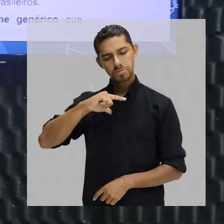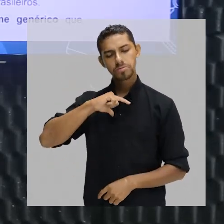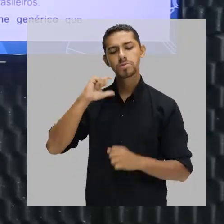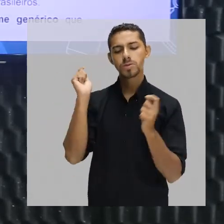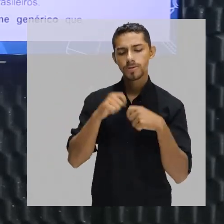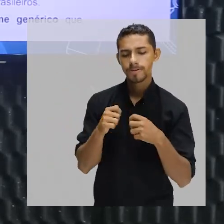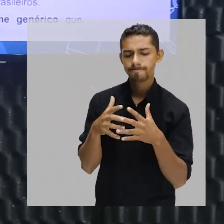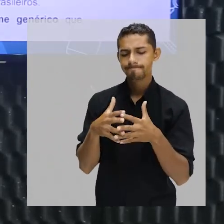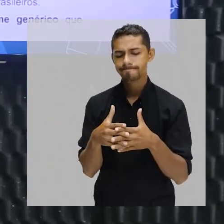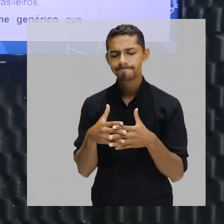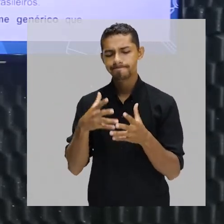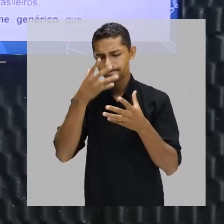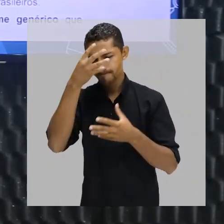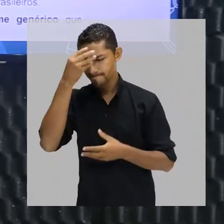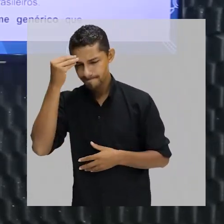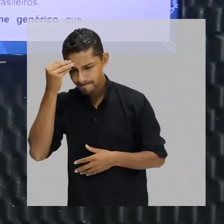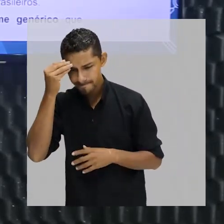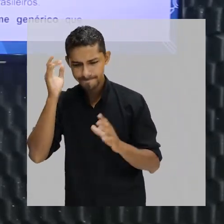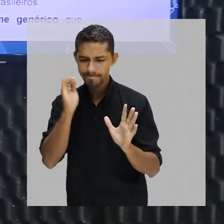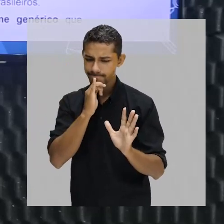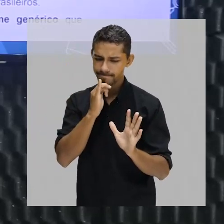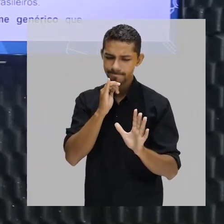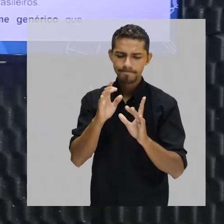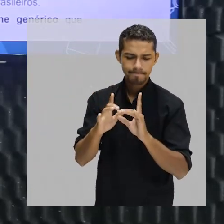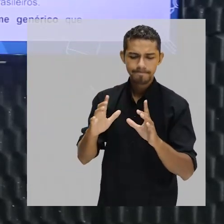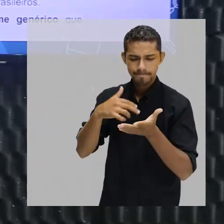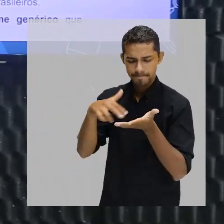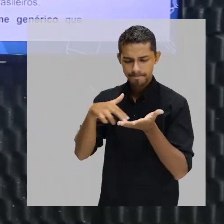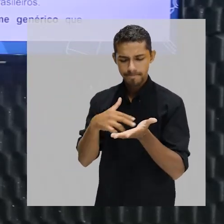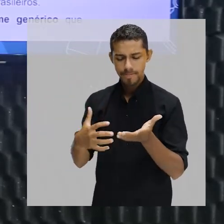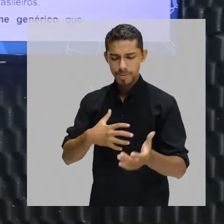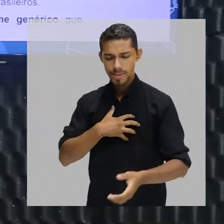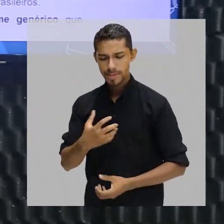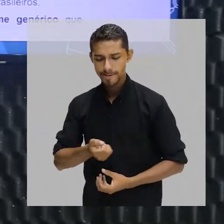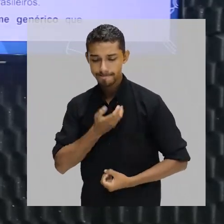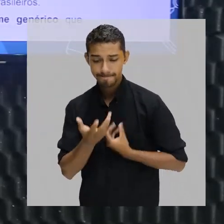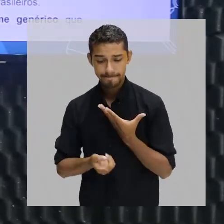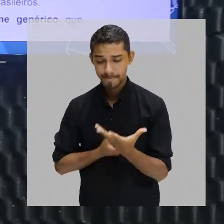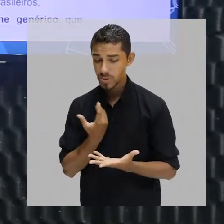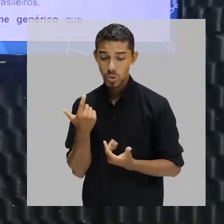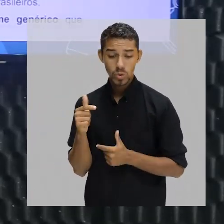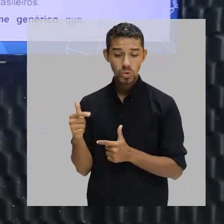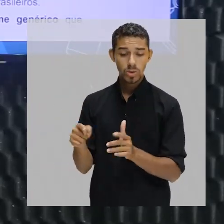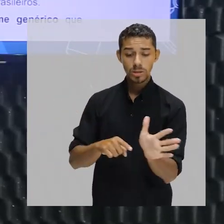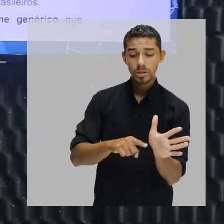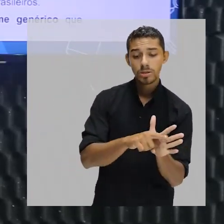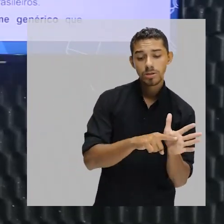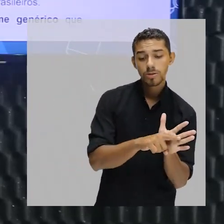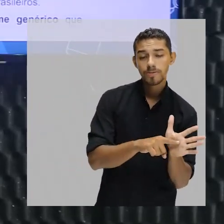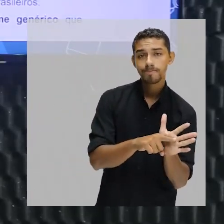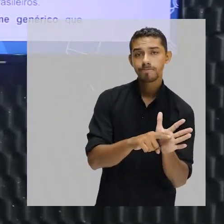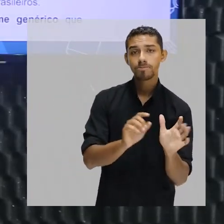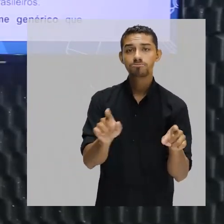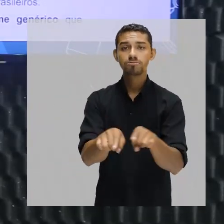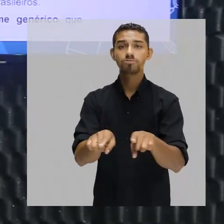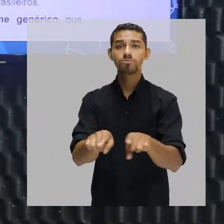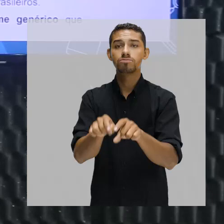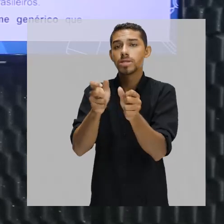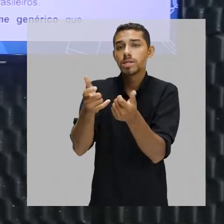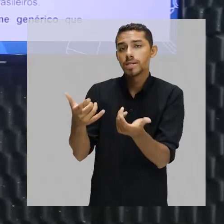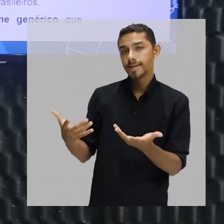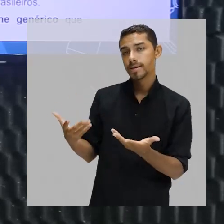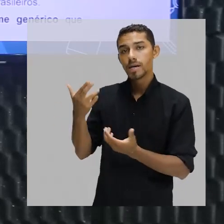distantes. Muitas dessas danças dramáticas foram sendo perdidas. Por quê? Porque não houve uma pesquisa em cima, inclusive até para se guardar a história desse